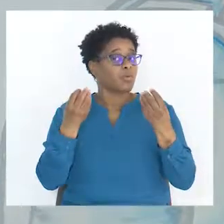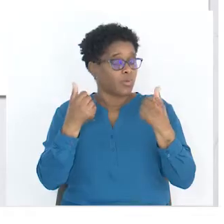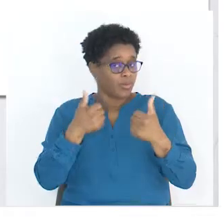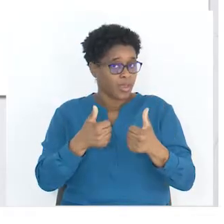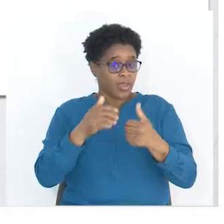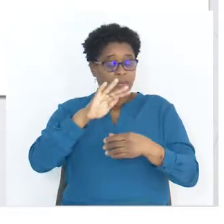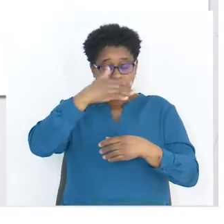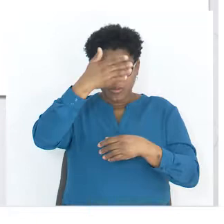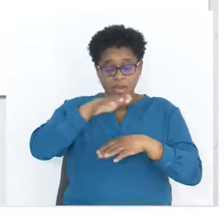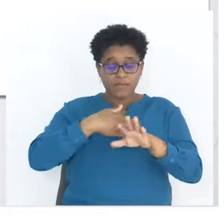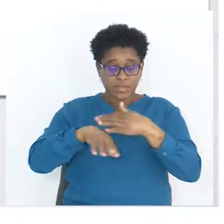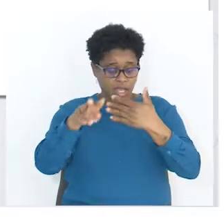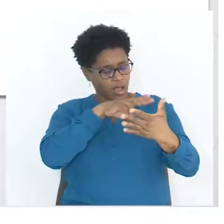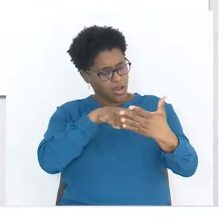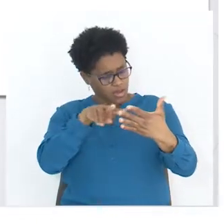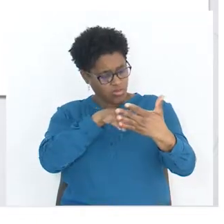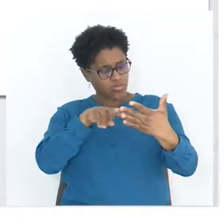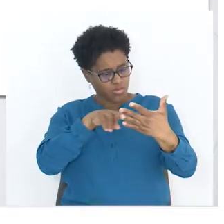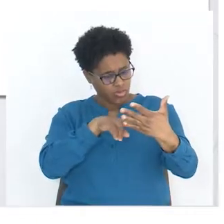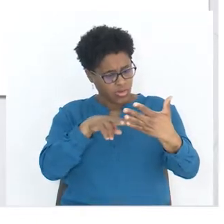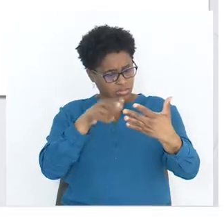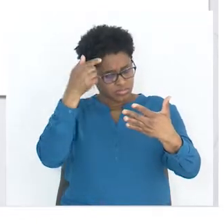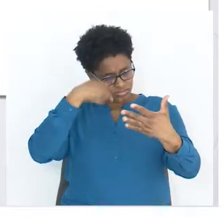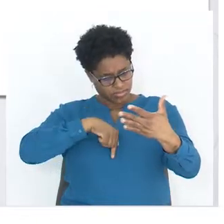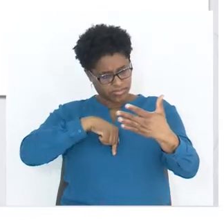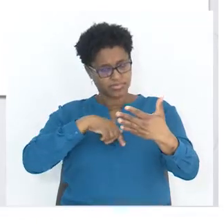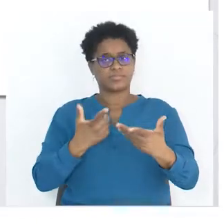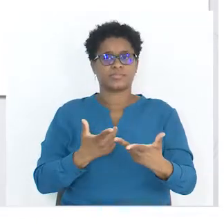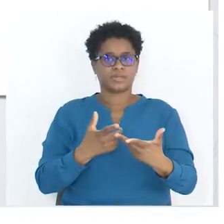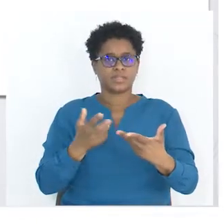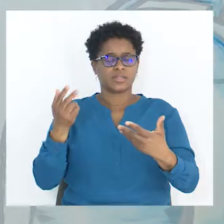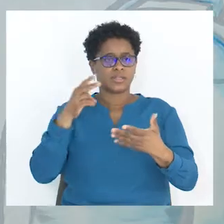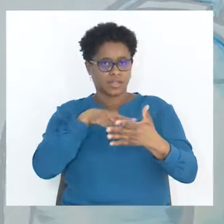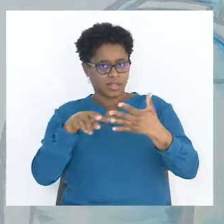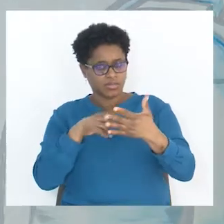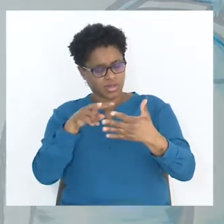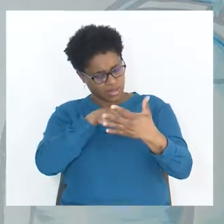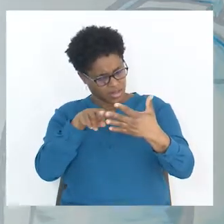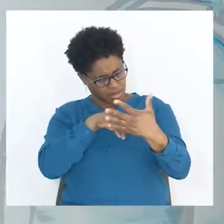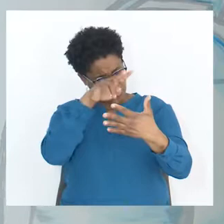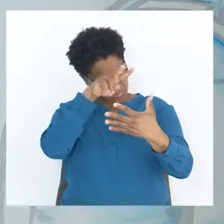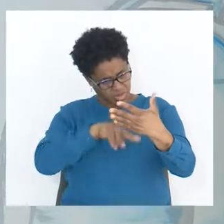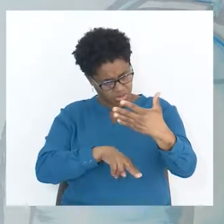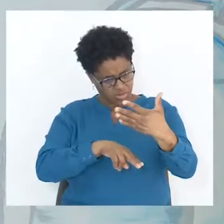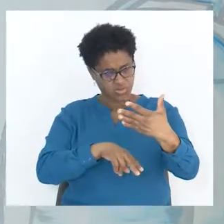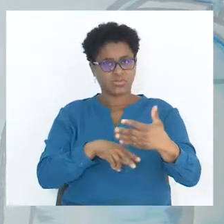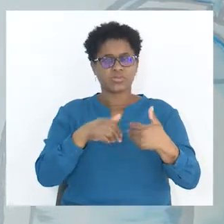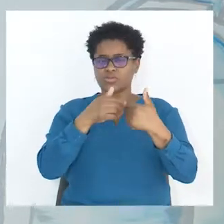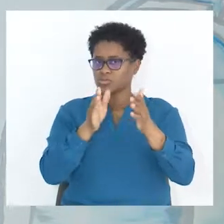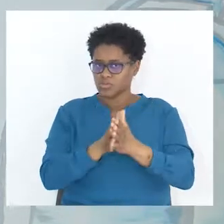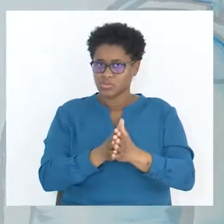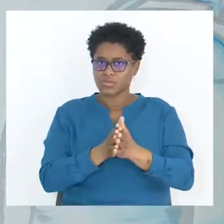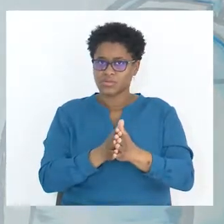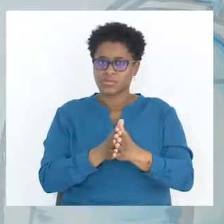bem. Primeiro vais fazer a leitura integral. Leitura integral é ler o texto no seu